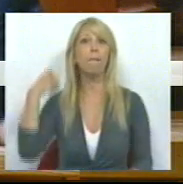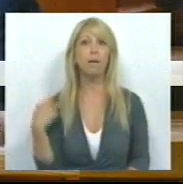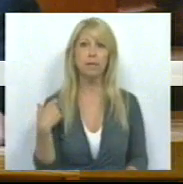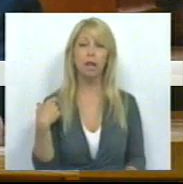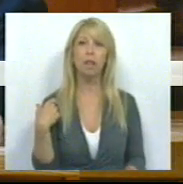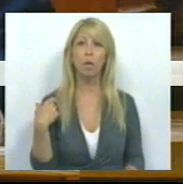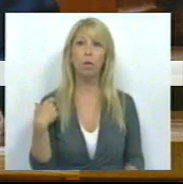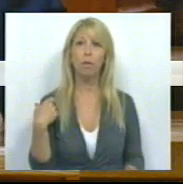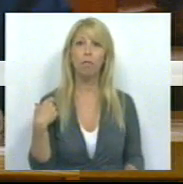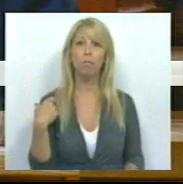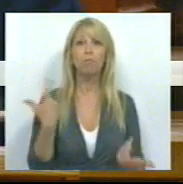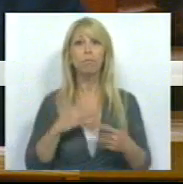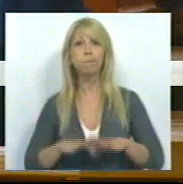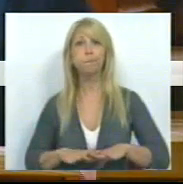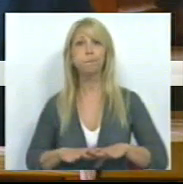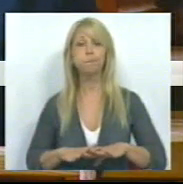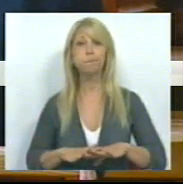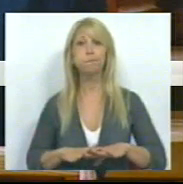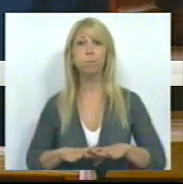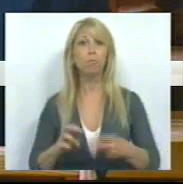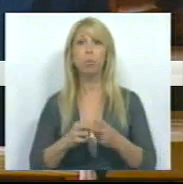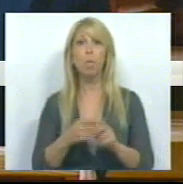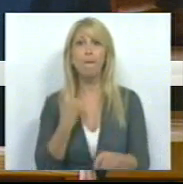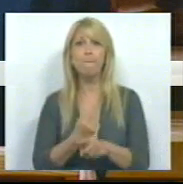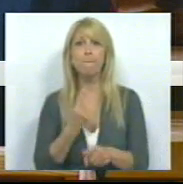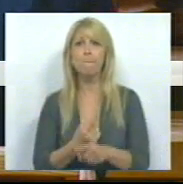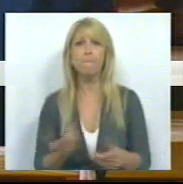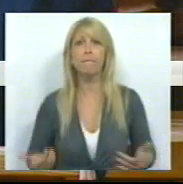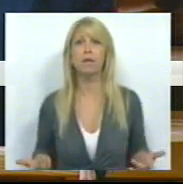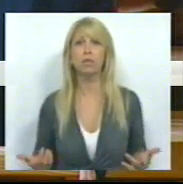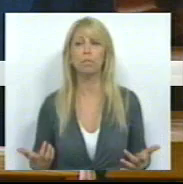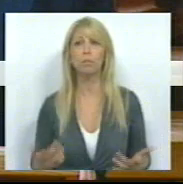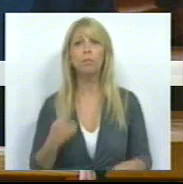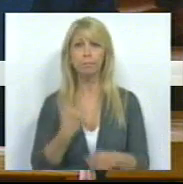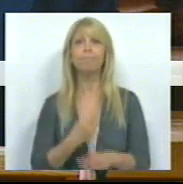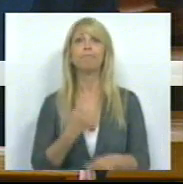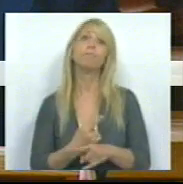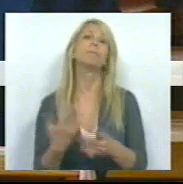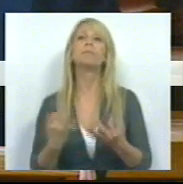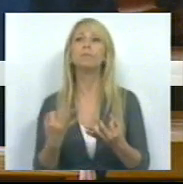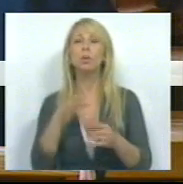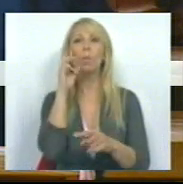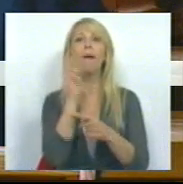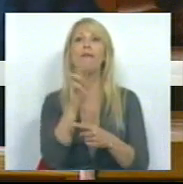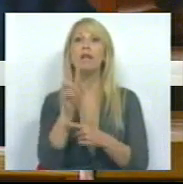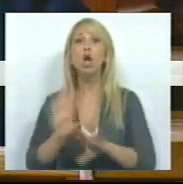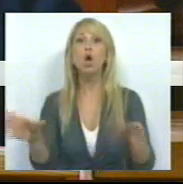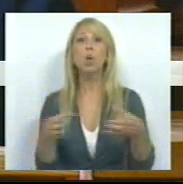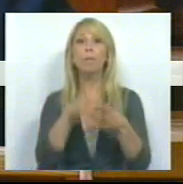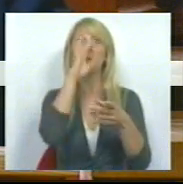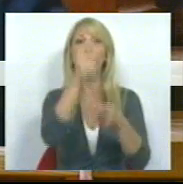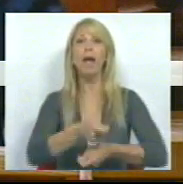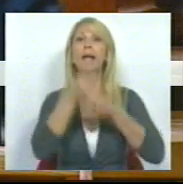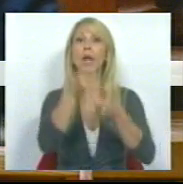tenham sido congelados. São os mesmos. Os mesmos, aliás, de uma visita da Comissão da